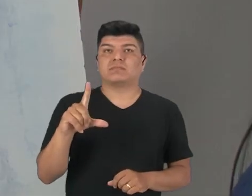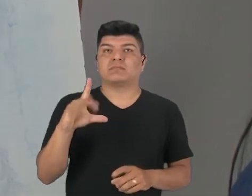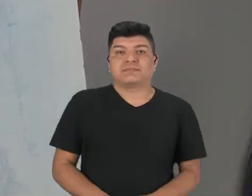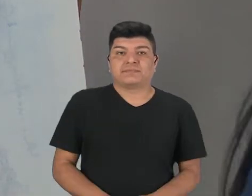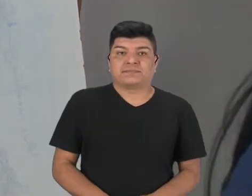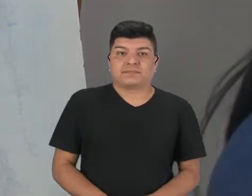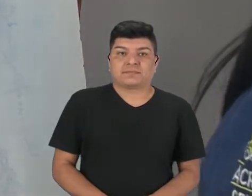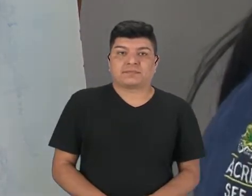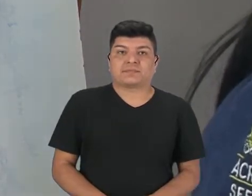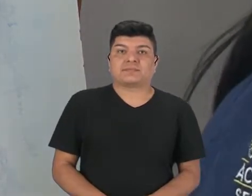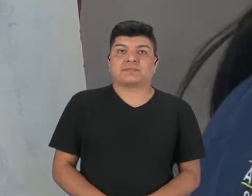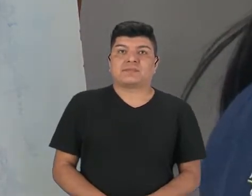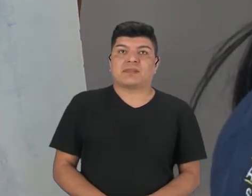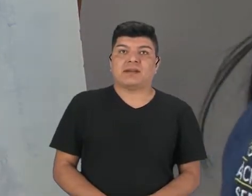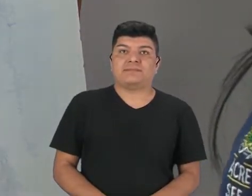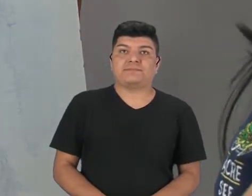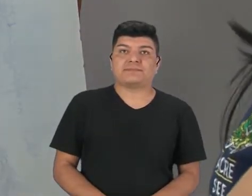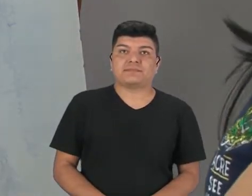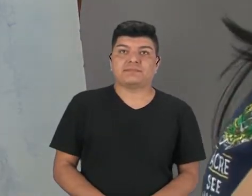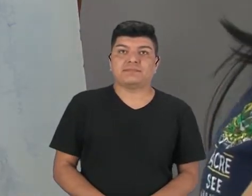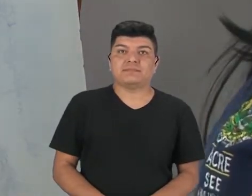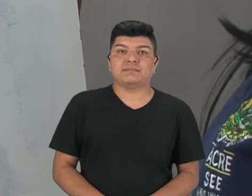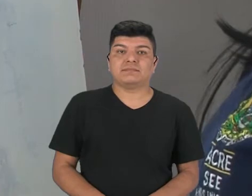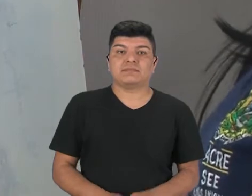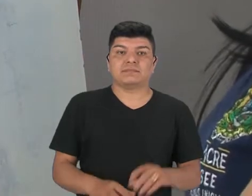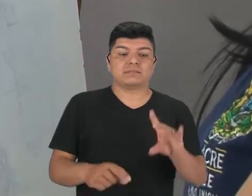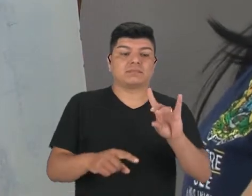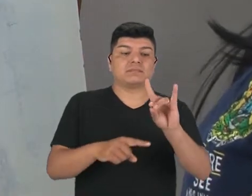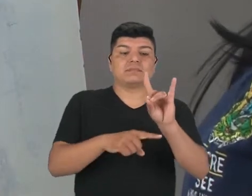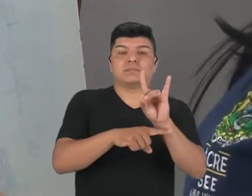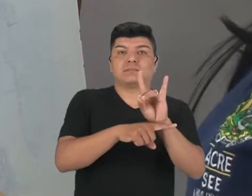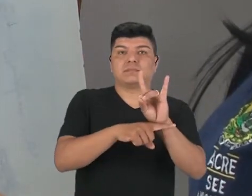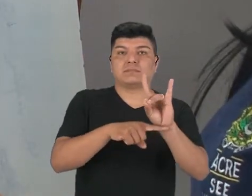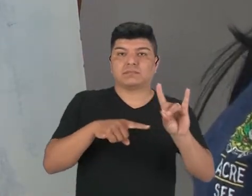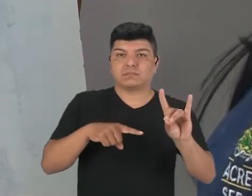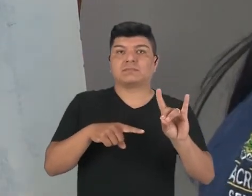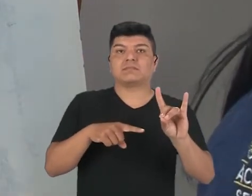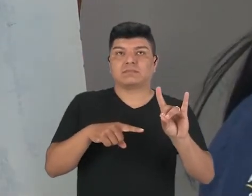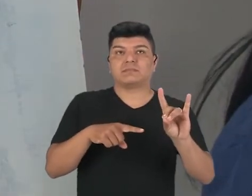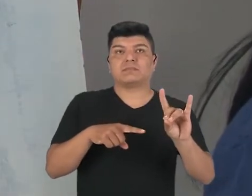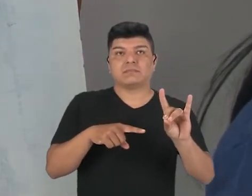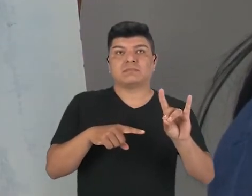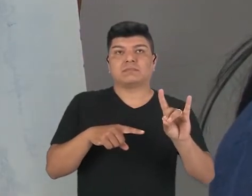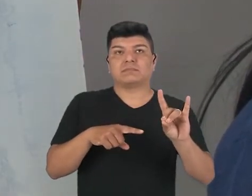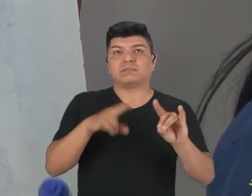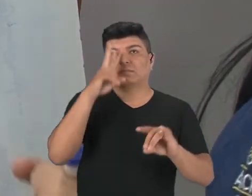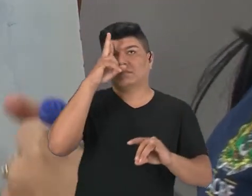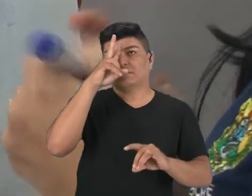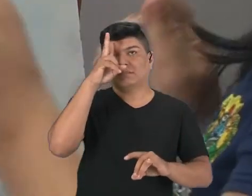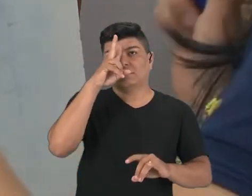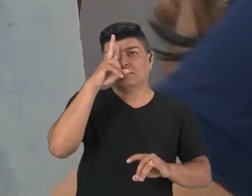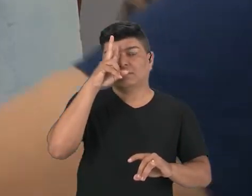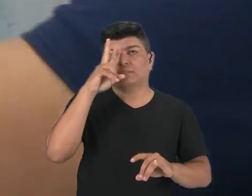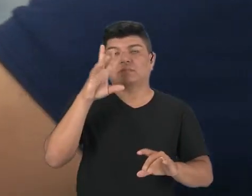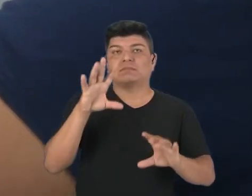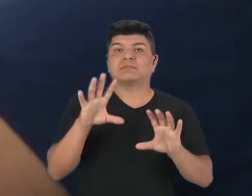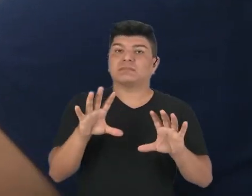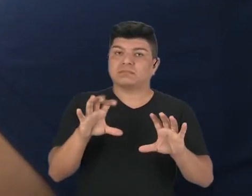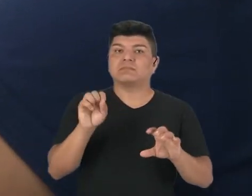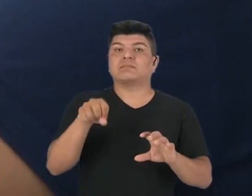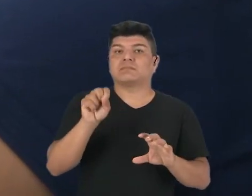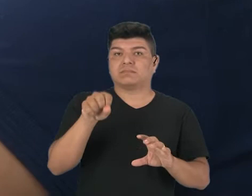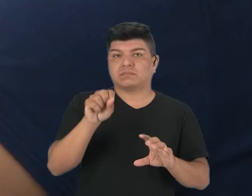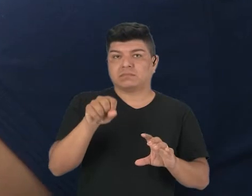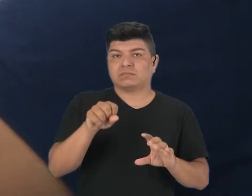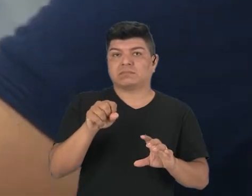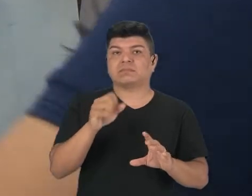onívoros. Então, aqui tem carnívoro, na outra alternativa que nós temos, né? Lembrando, carnívoro, sim, de acordo